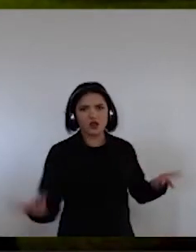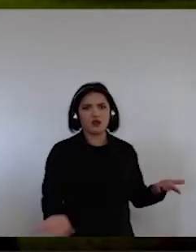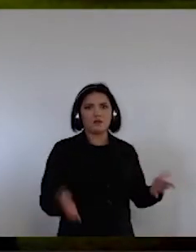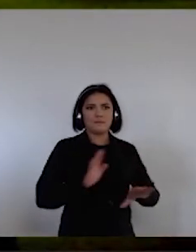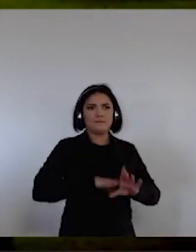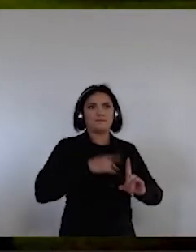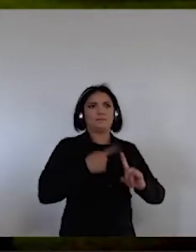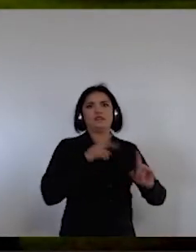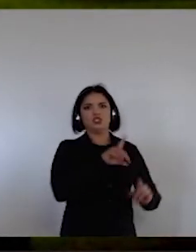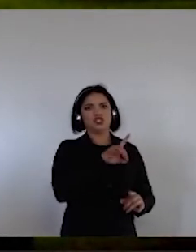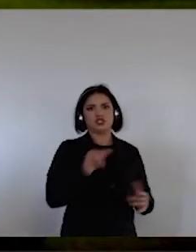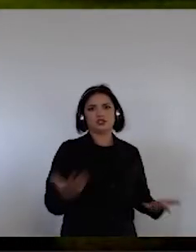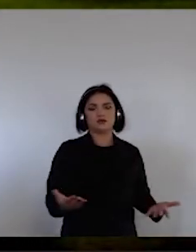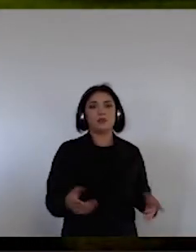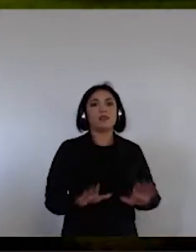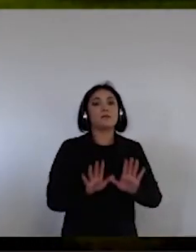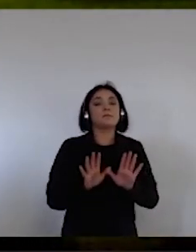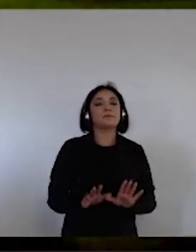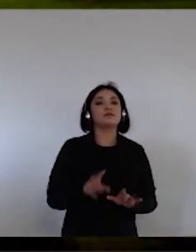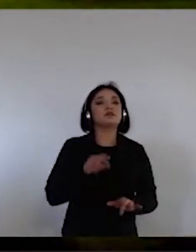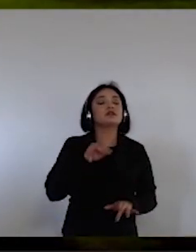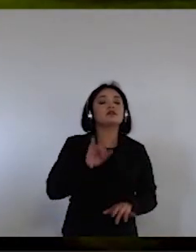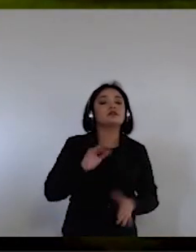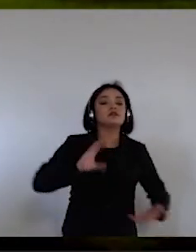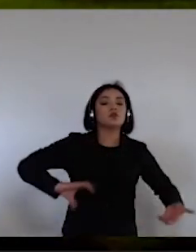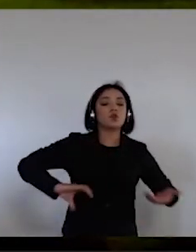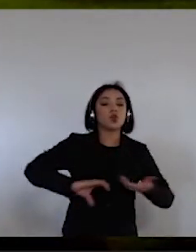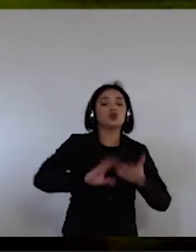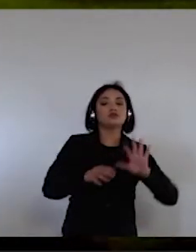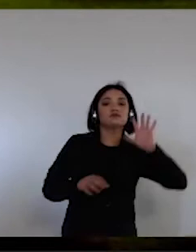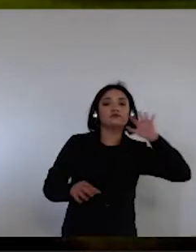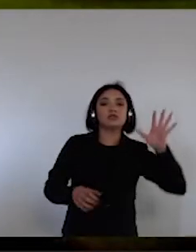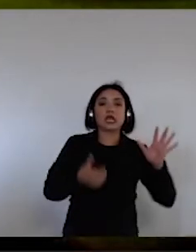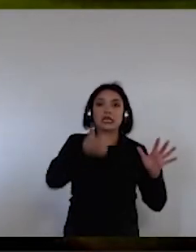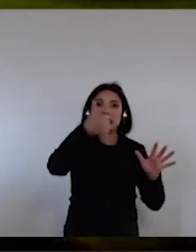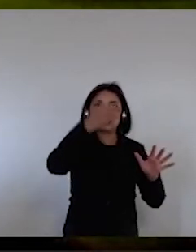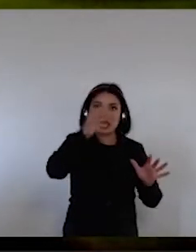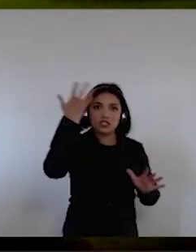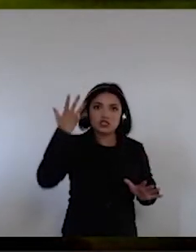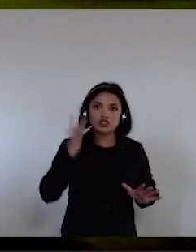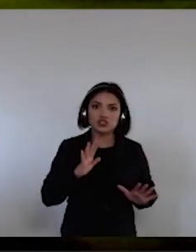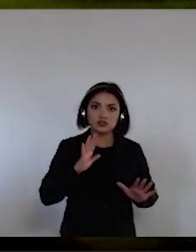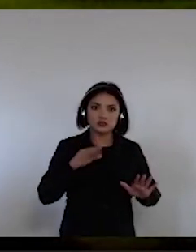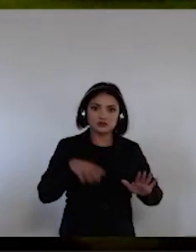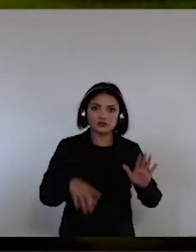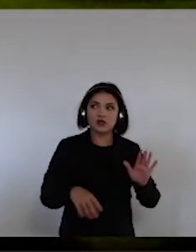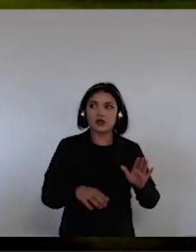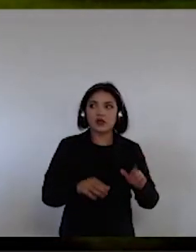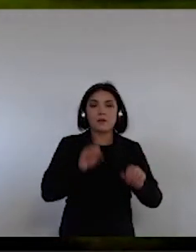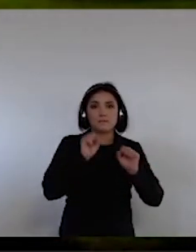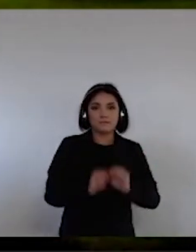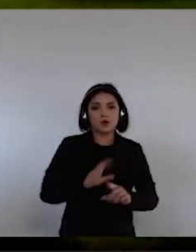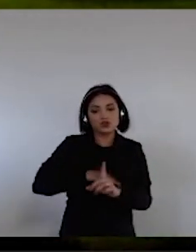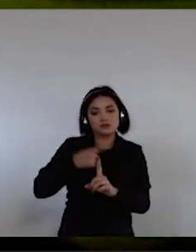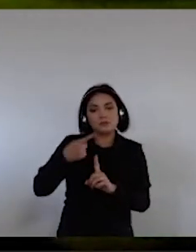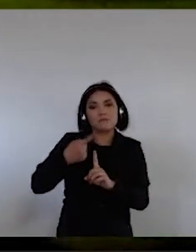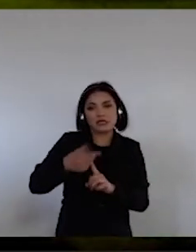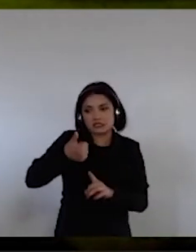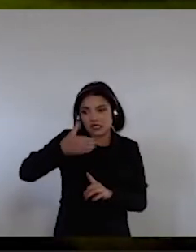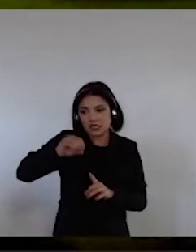vaidade, muitas vezes, do ministro que não quer ficar vencido. Então, ele exerce um direito de veto dentro